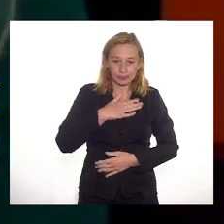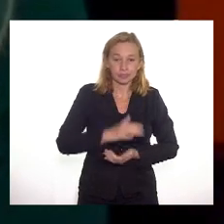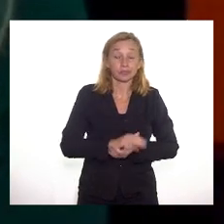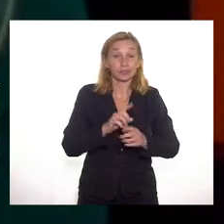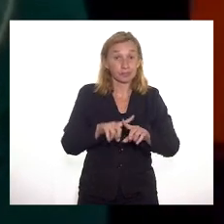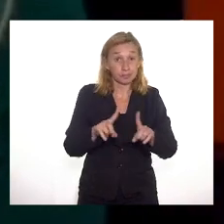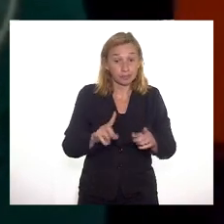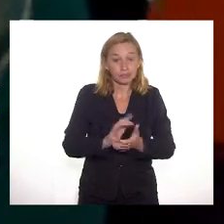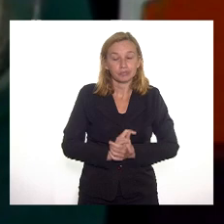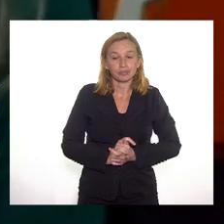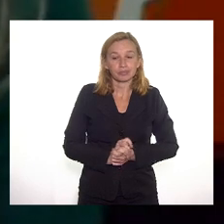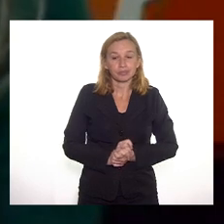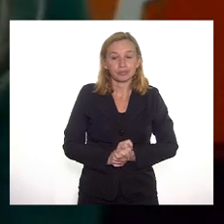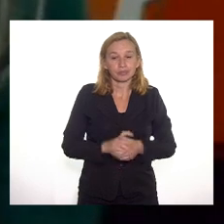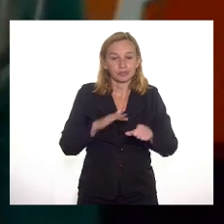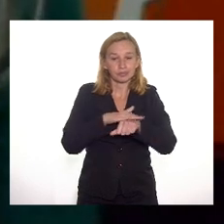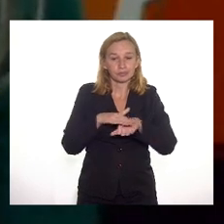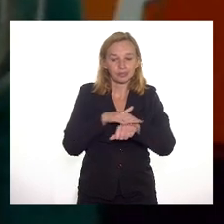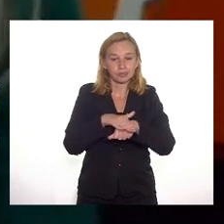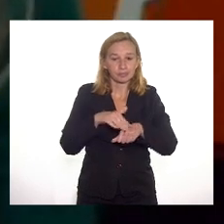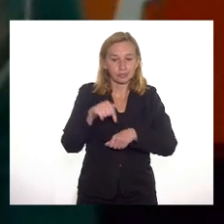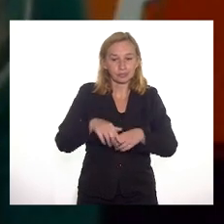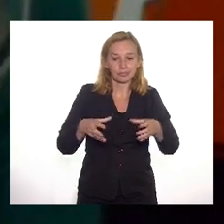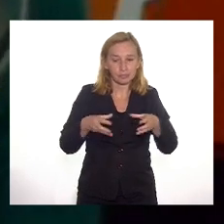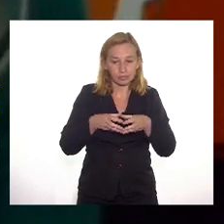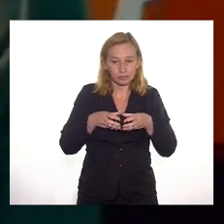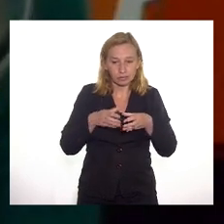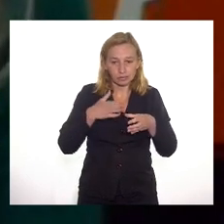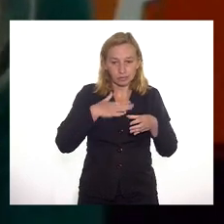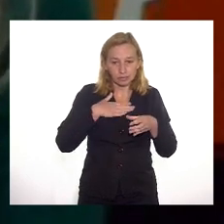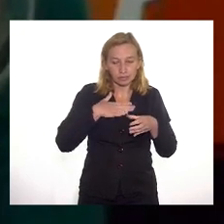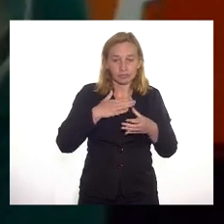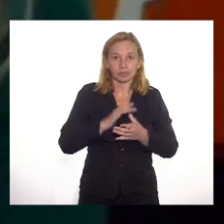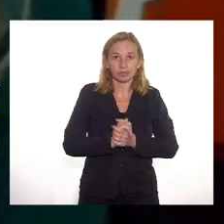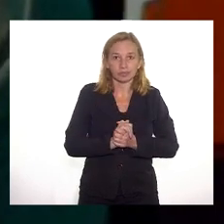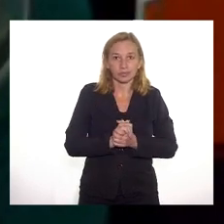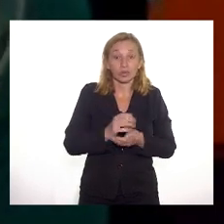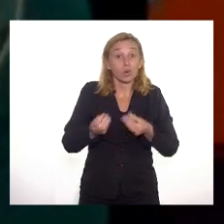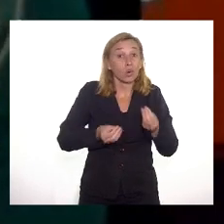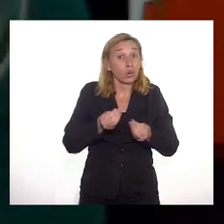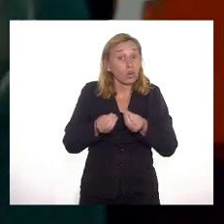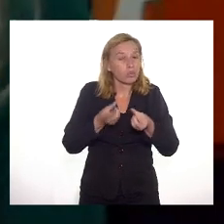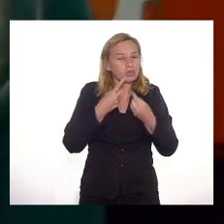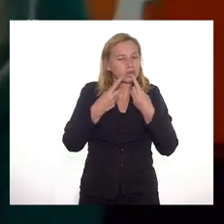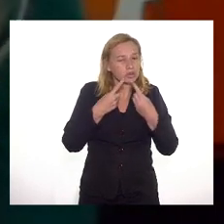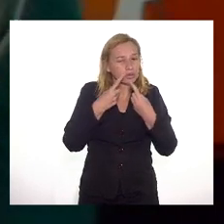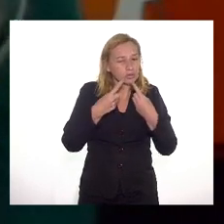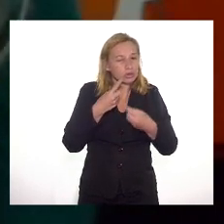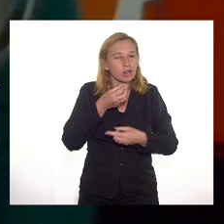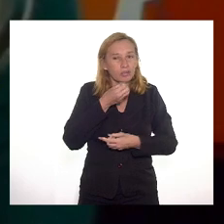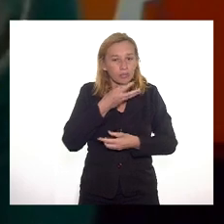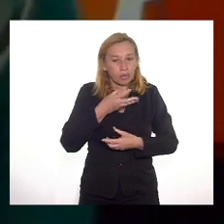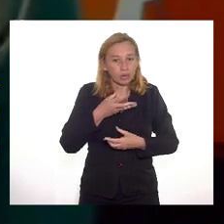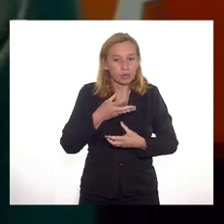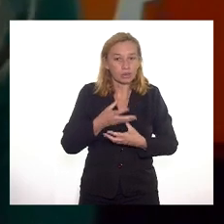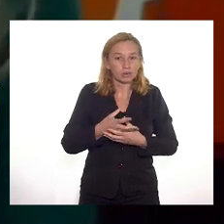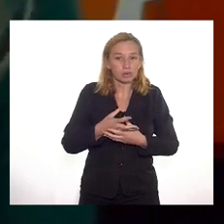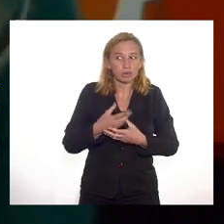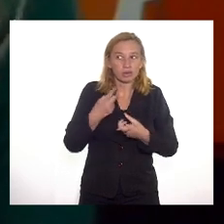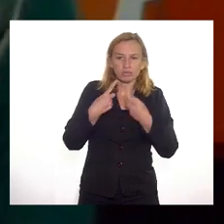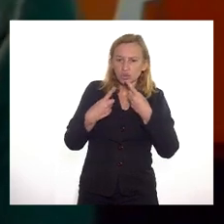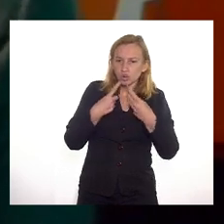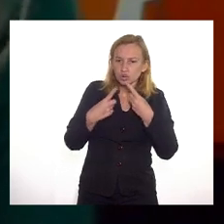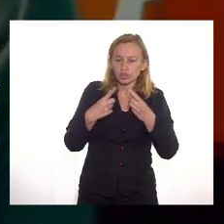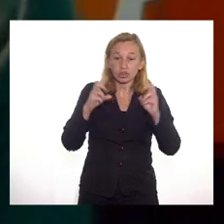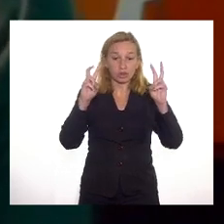eu estou até conversando aqui com a minha equipe. Como esse debate é rico, nós estávamos debatendo